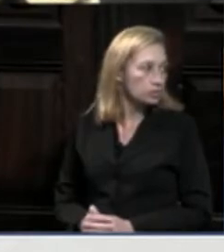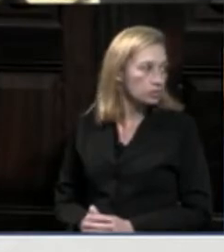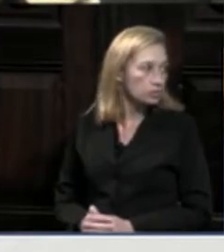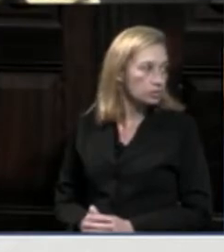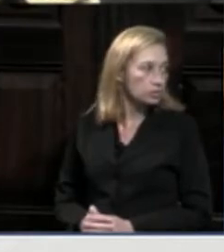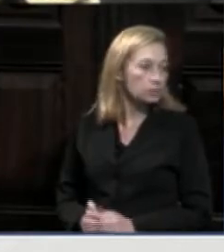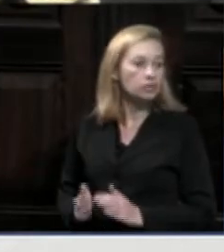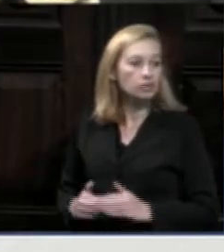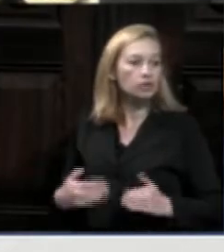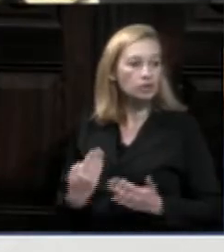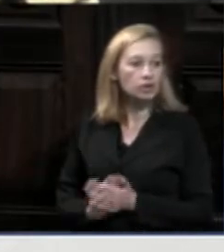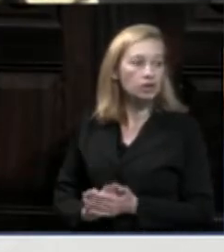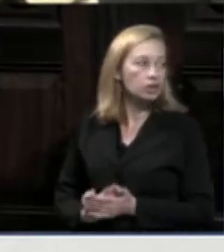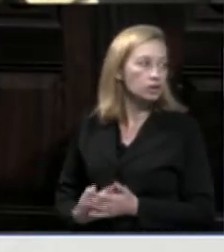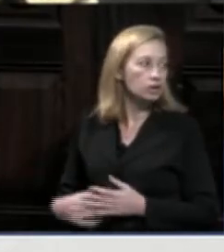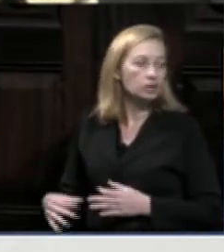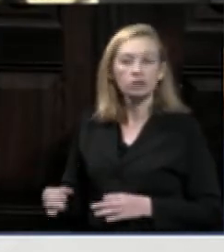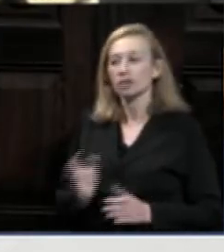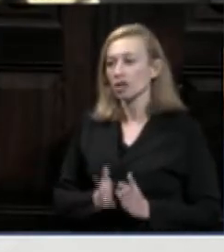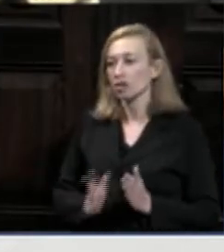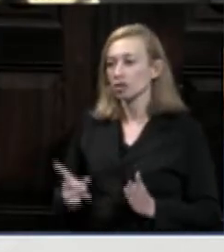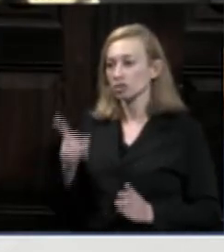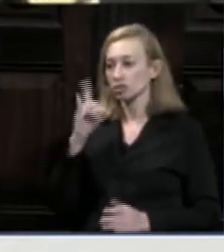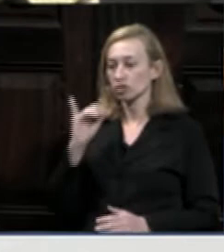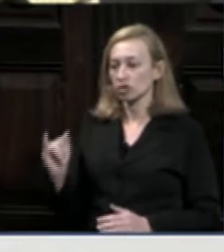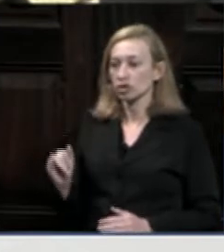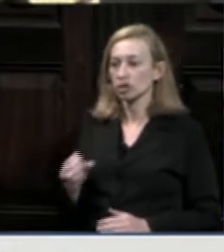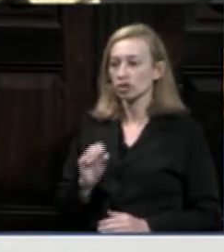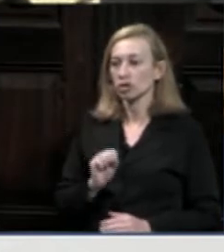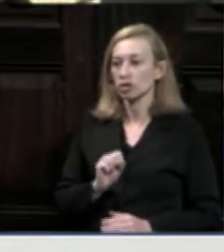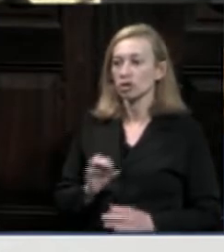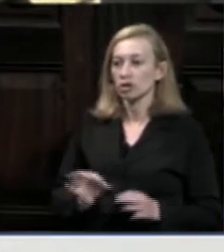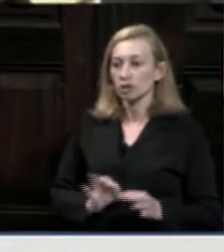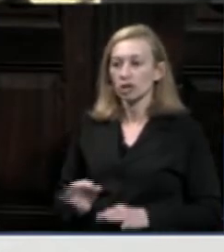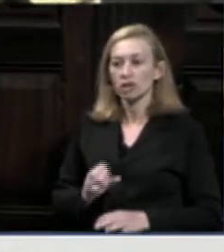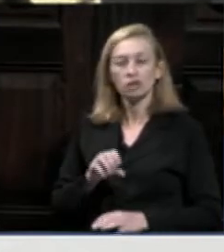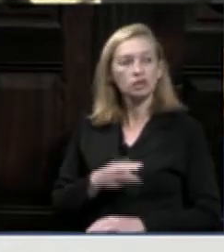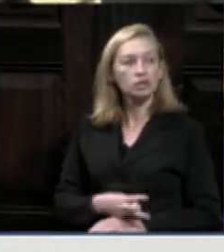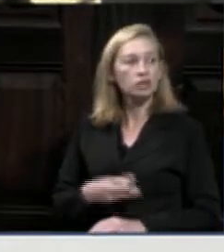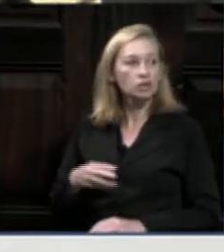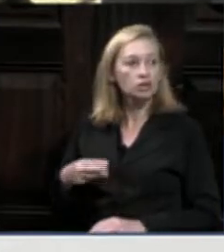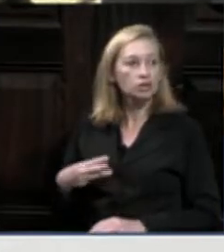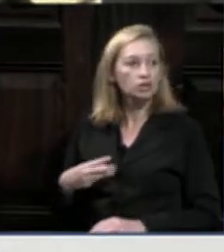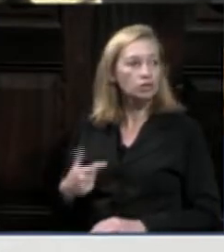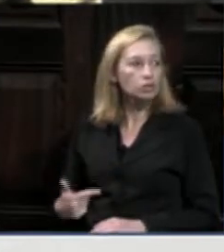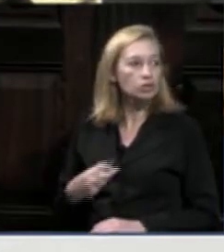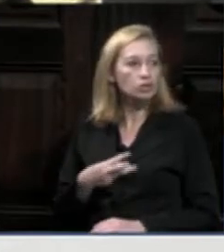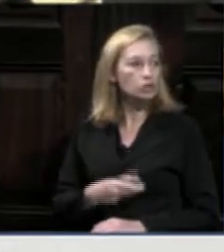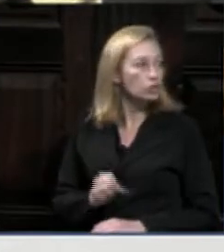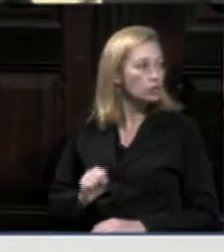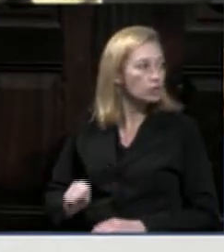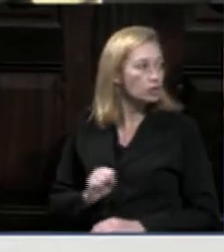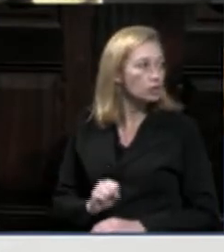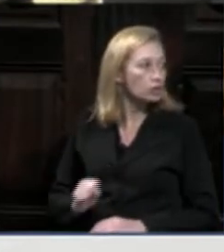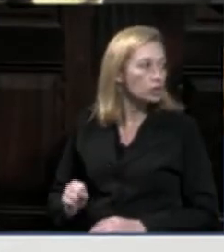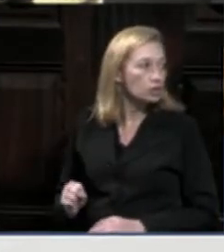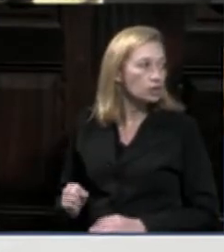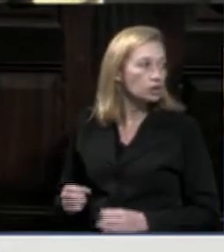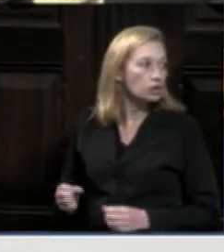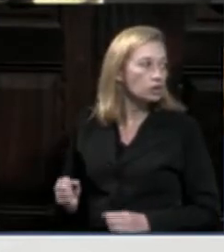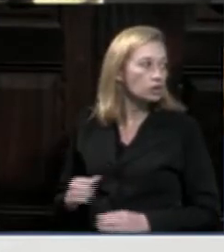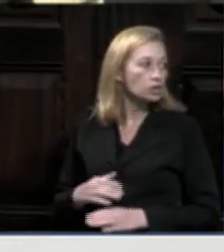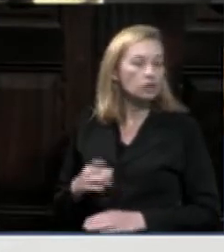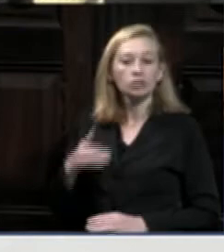Requer na forma regimental a inclusão na ordem do dia do projeto de lei 3283, 2017. Deputado Eliomar Coelho. Senhores que aprovam nessa comissão,